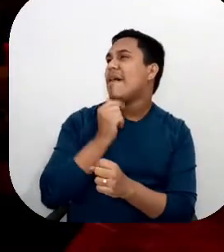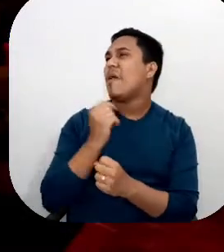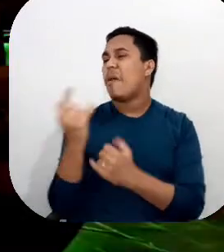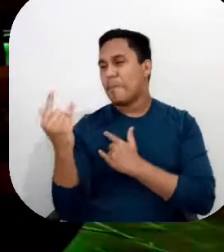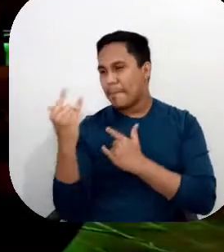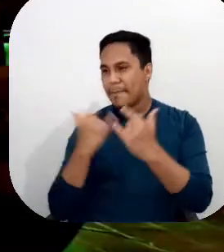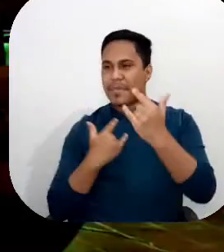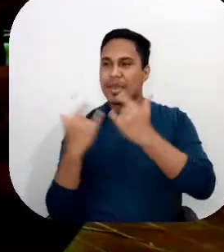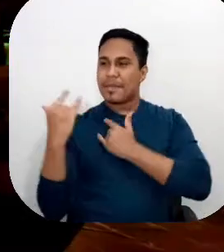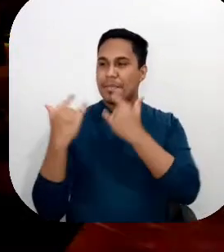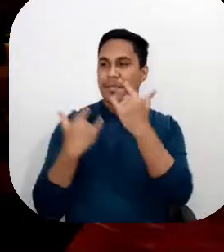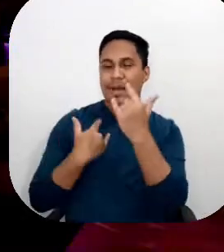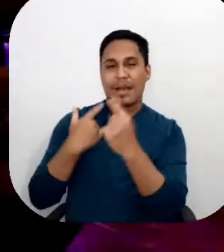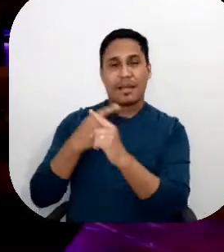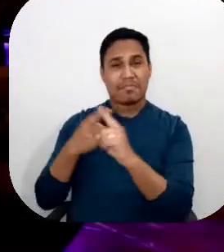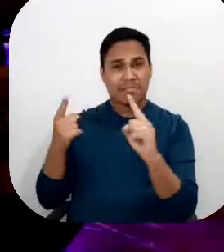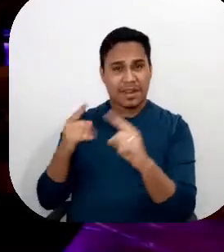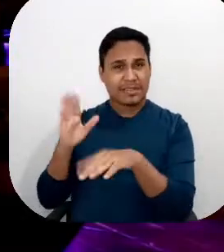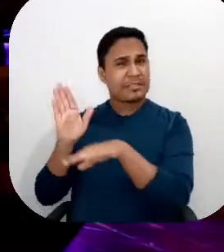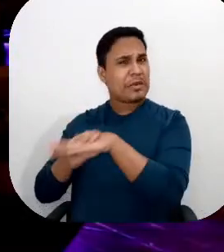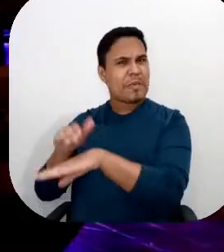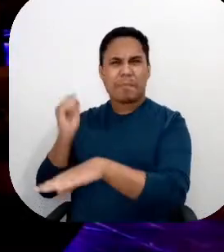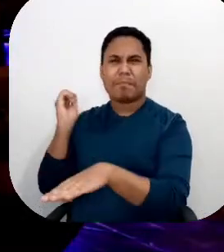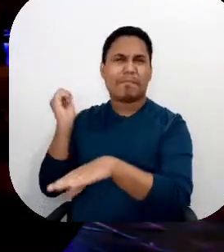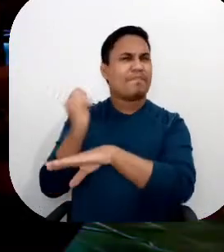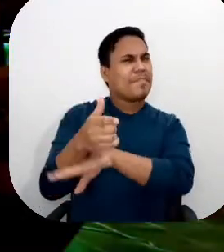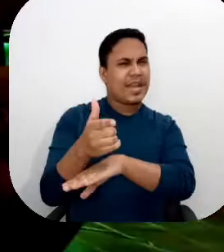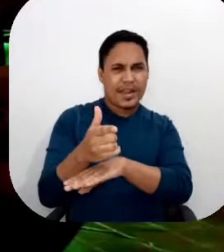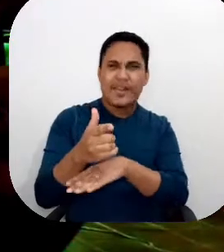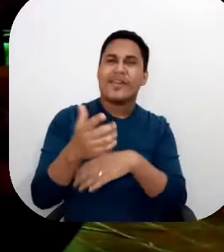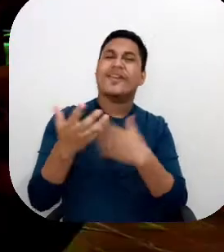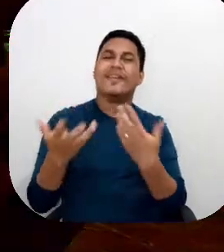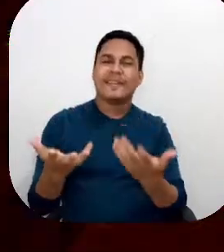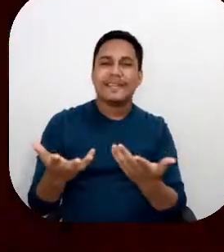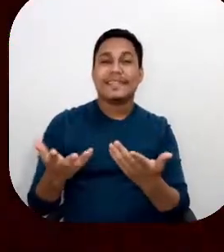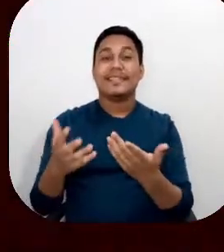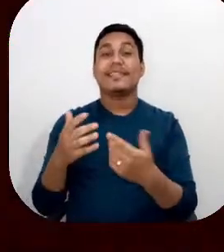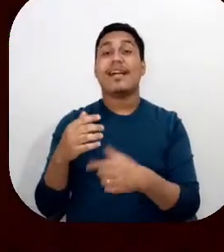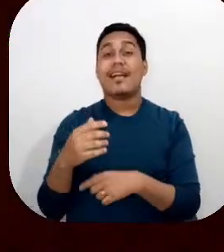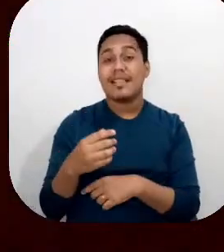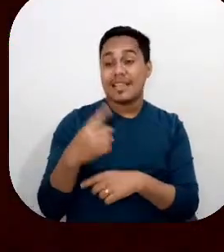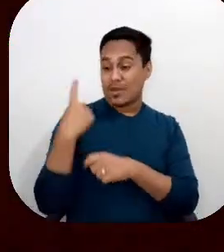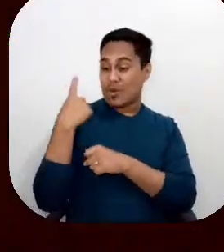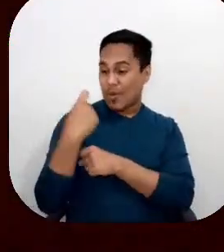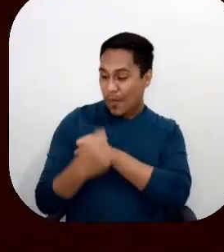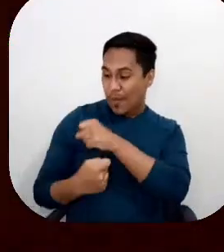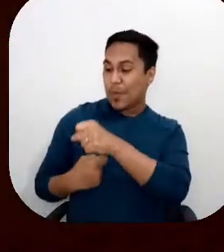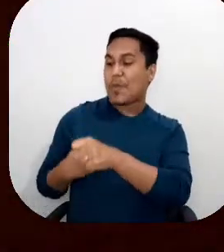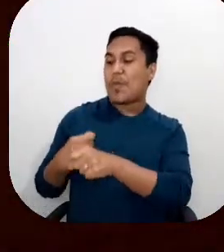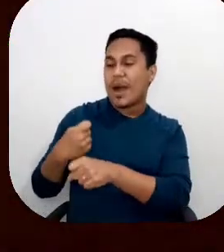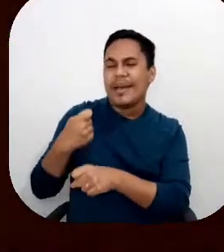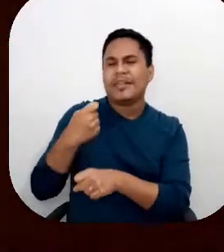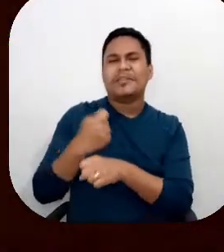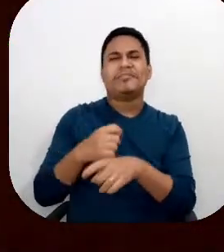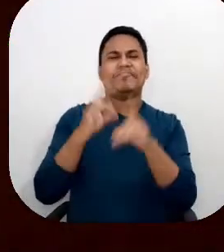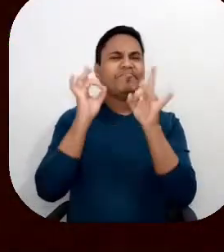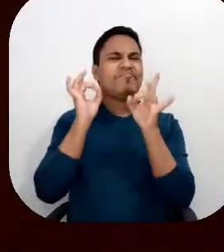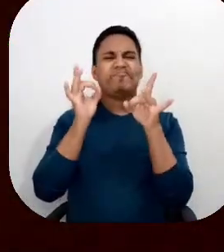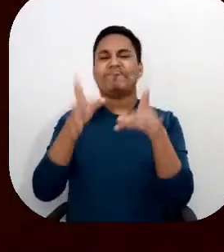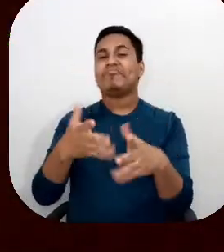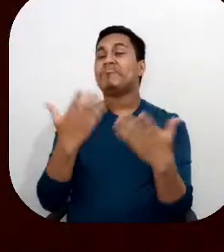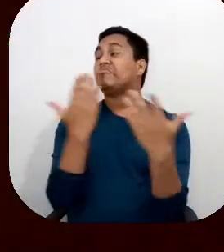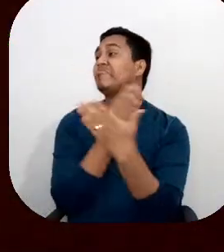me amaram mais e melhor que você. São mais de